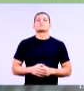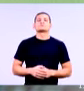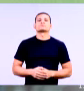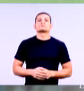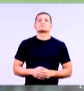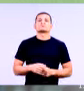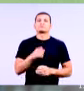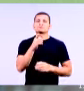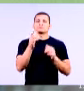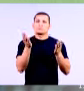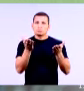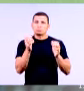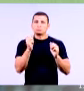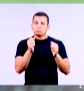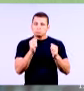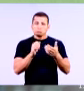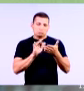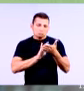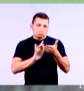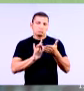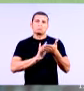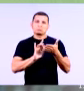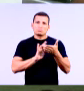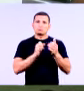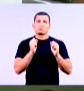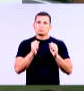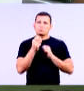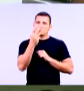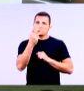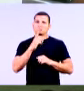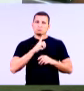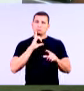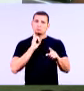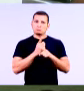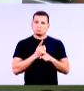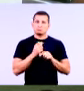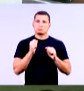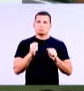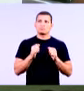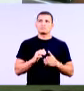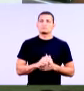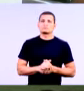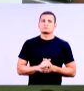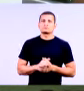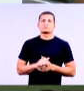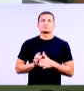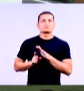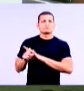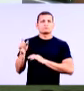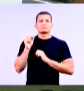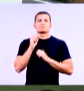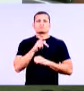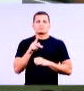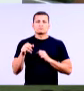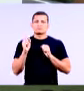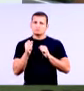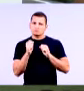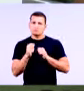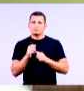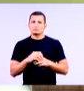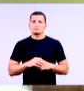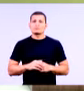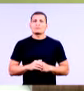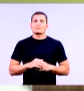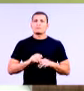seu smartphone. Professor Alisson, poderia nos reforçar esse conceito, por favor? Bem,